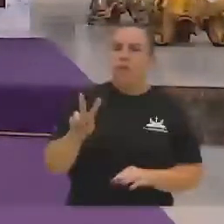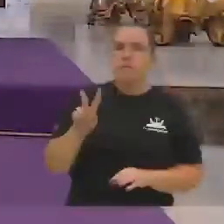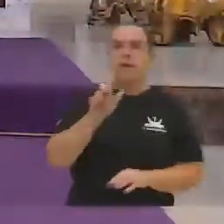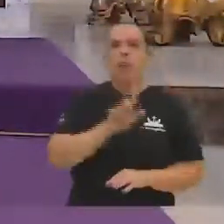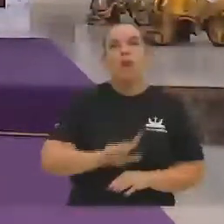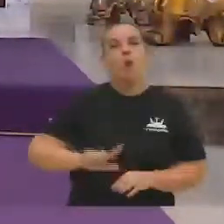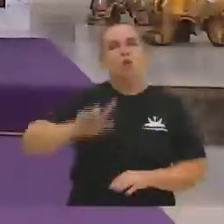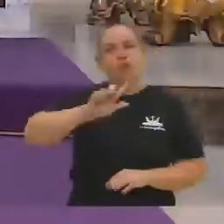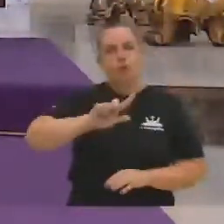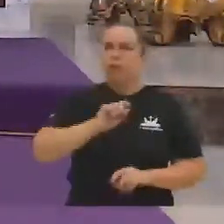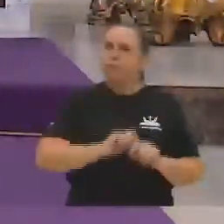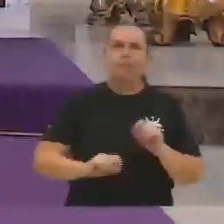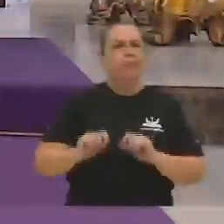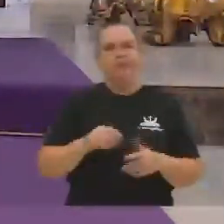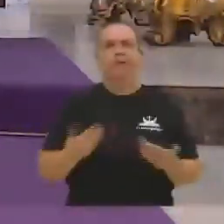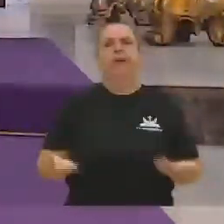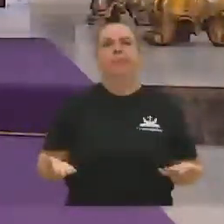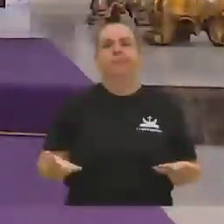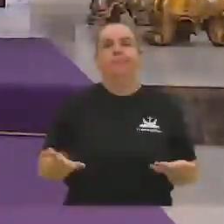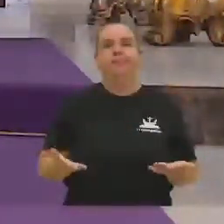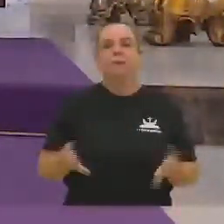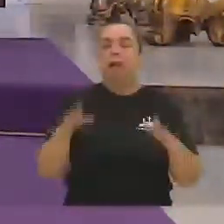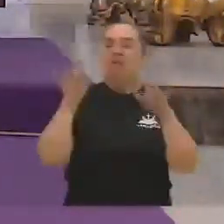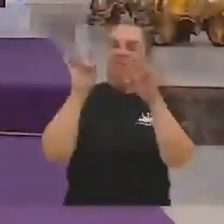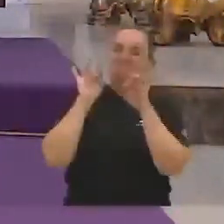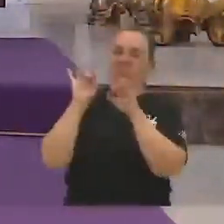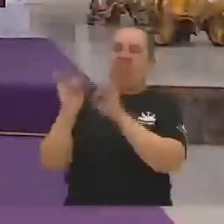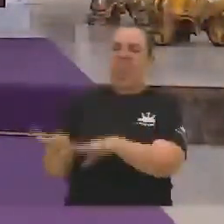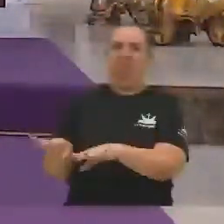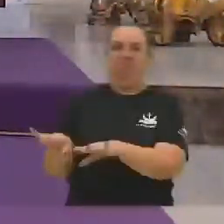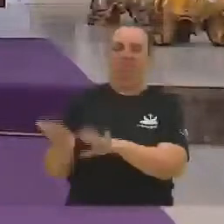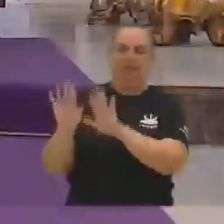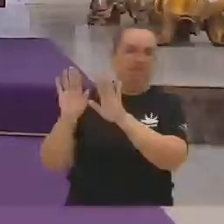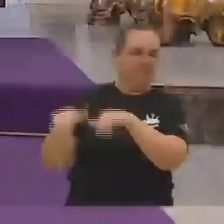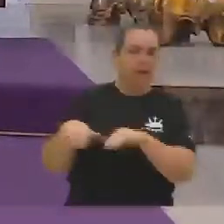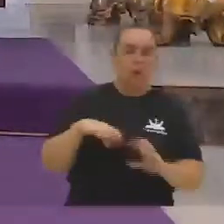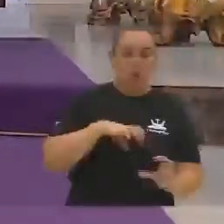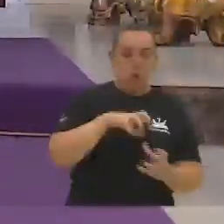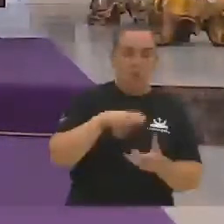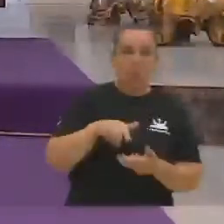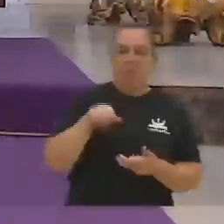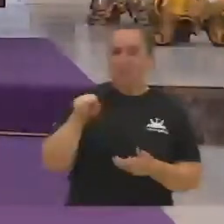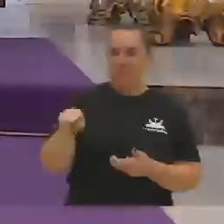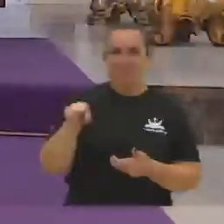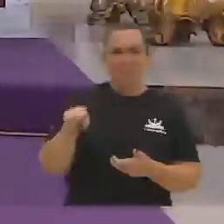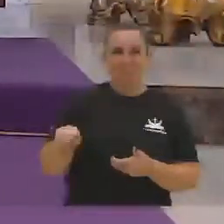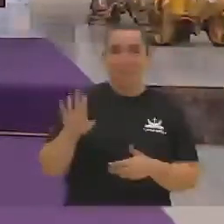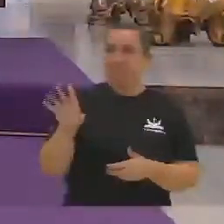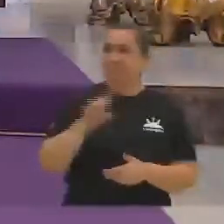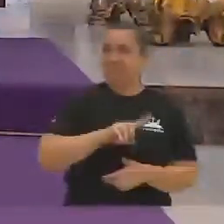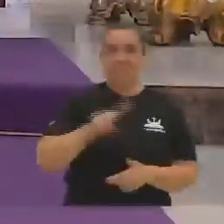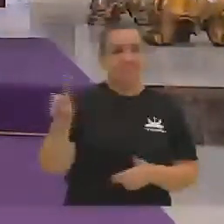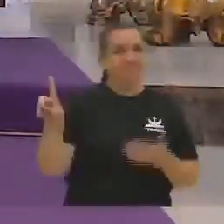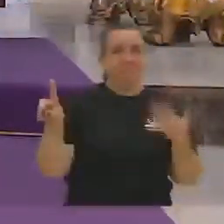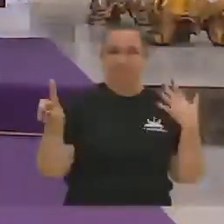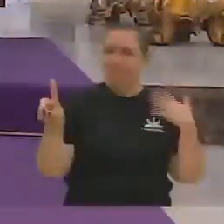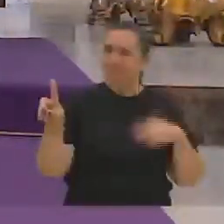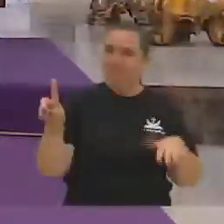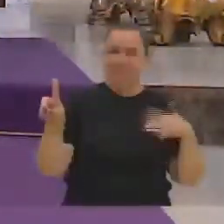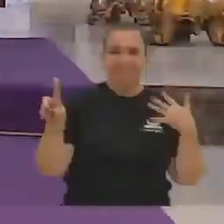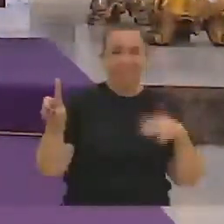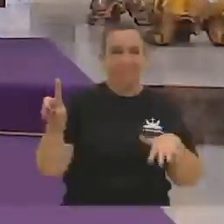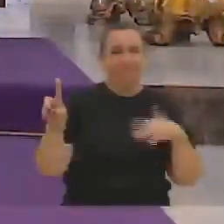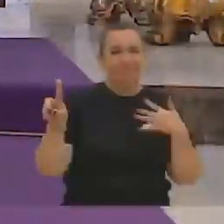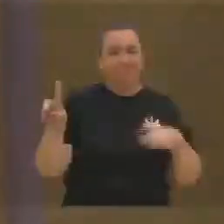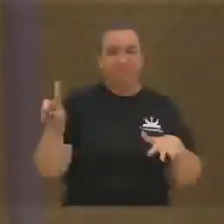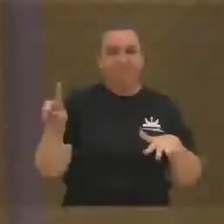lógica de um abandono que esse mundo vai dar para Deus.